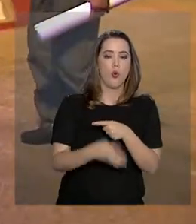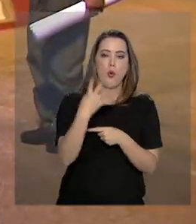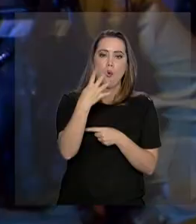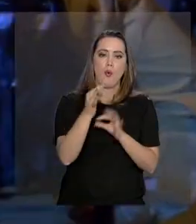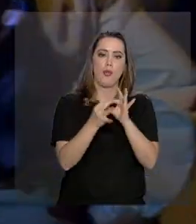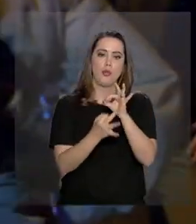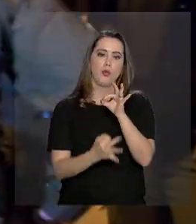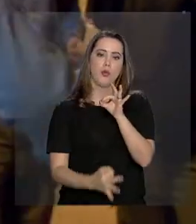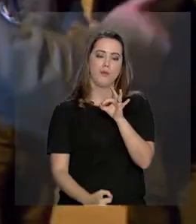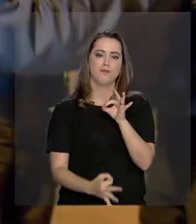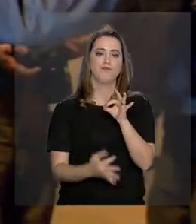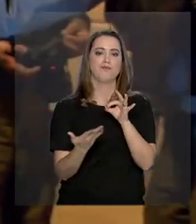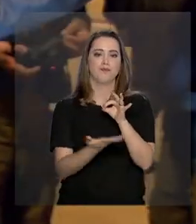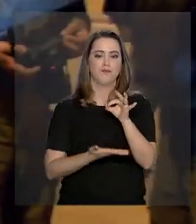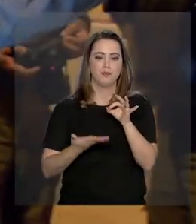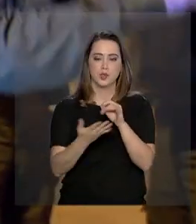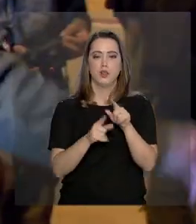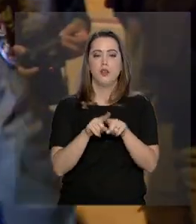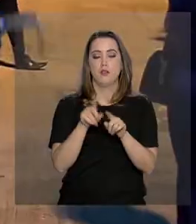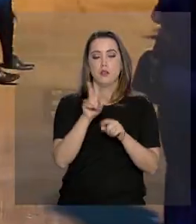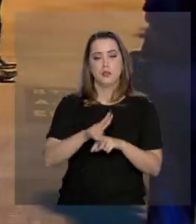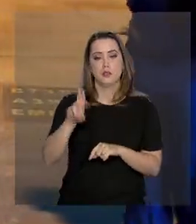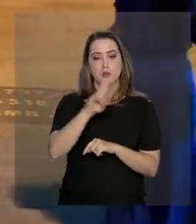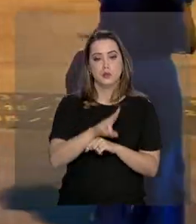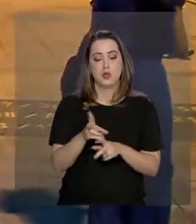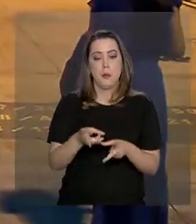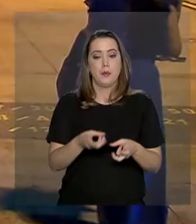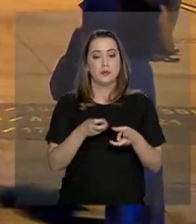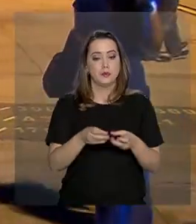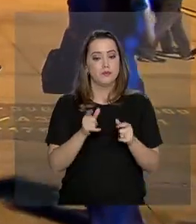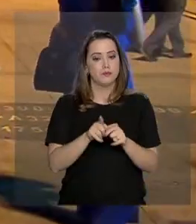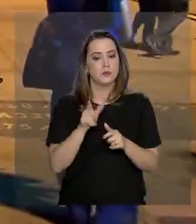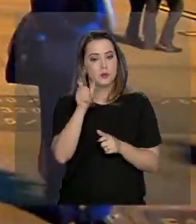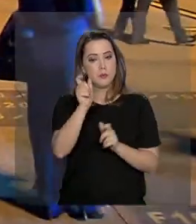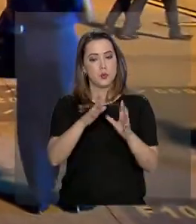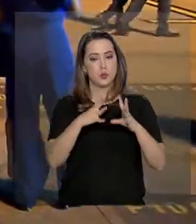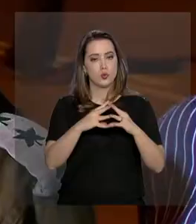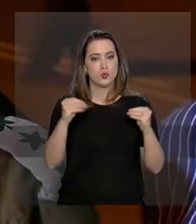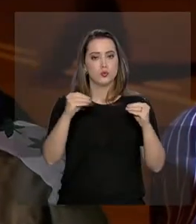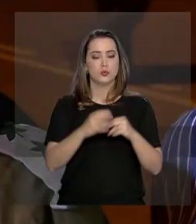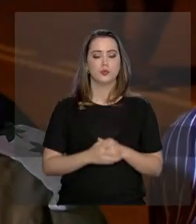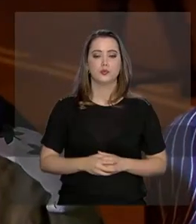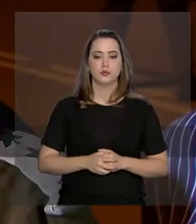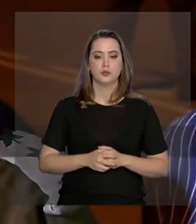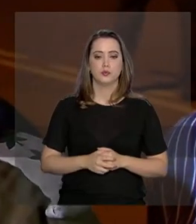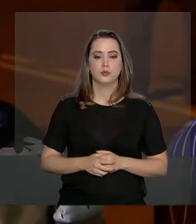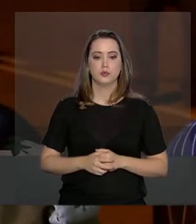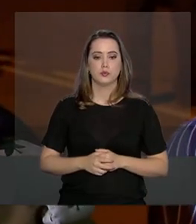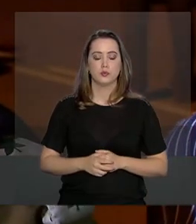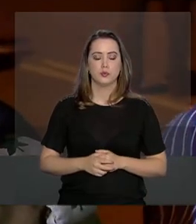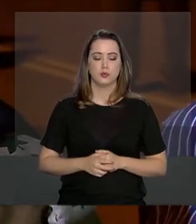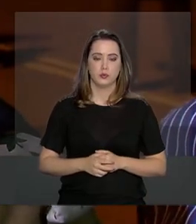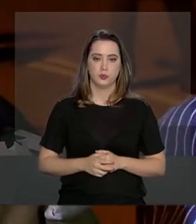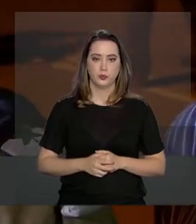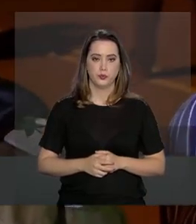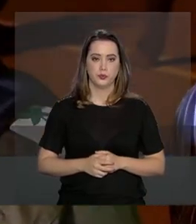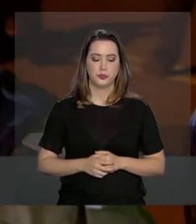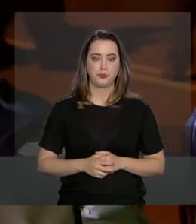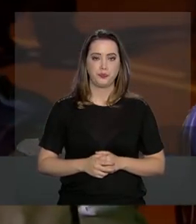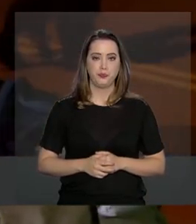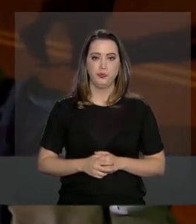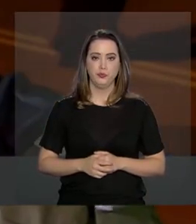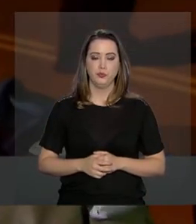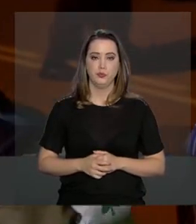da lama. Esses equipamentos devem ser usados para localizar desaparecidos. We are looking forward